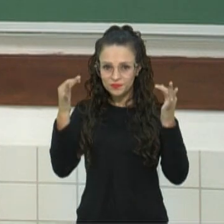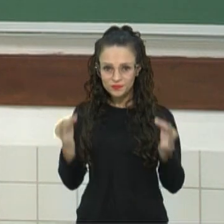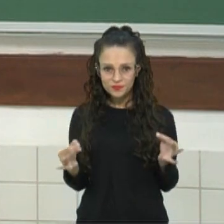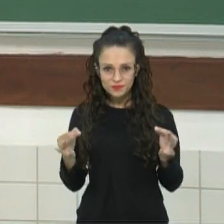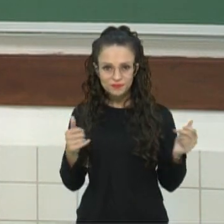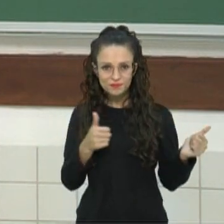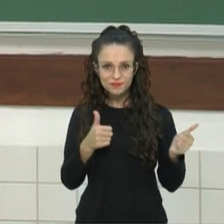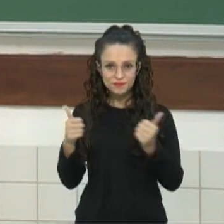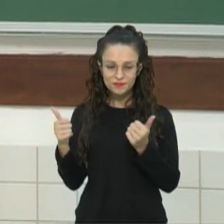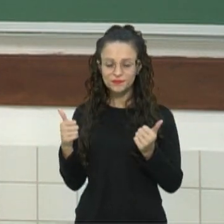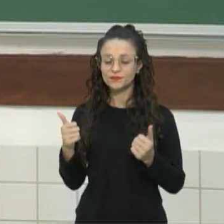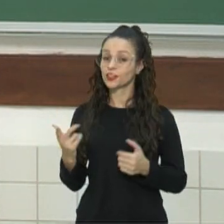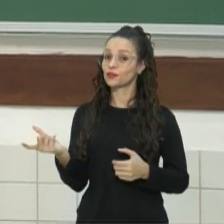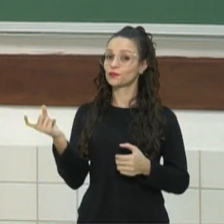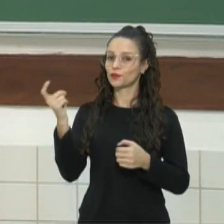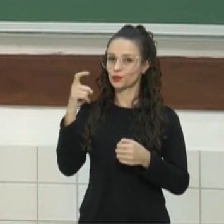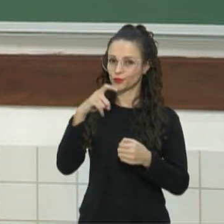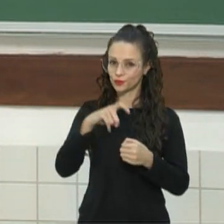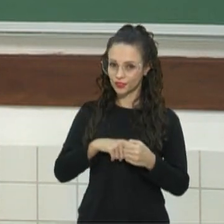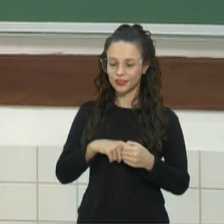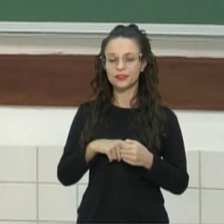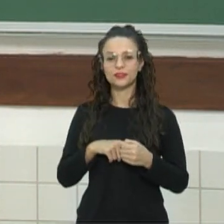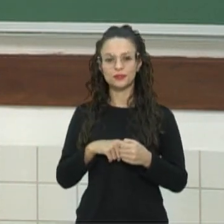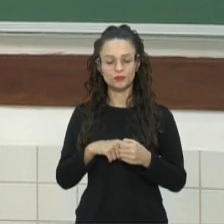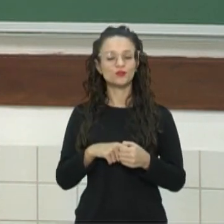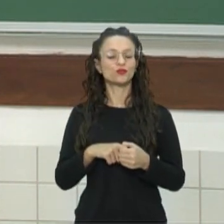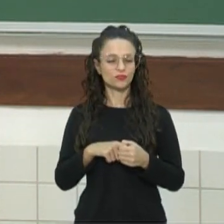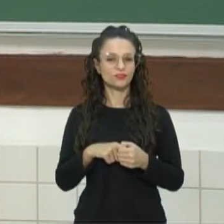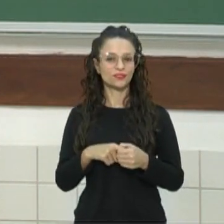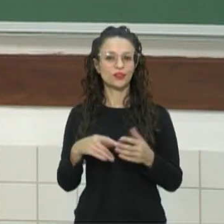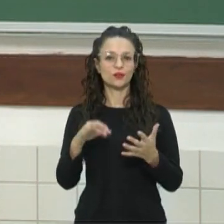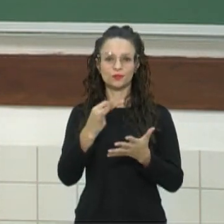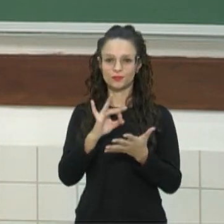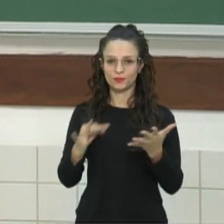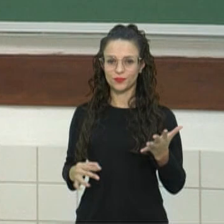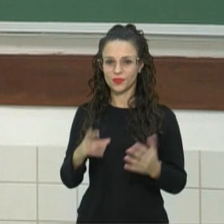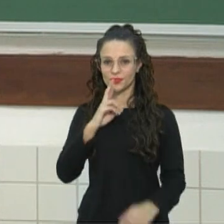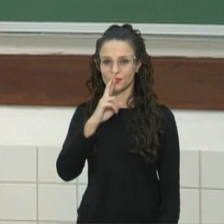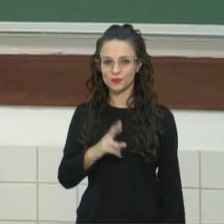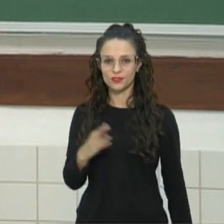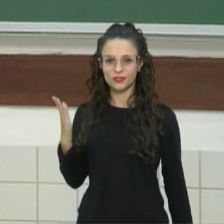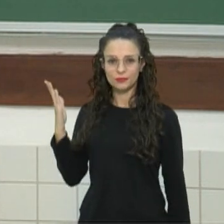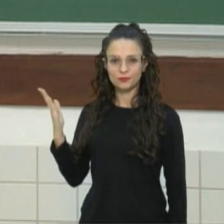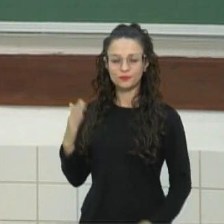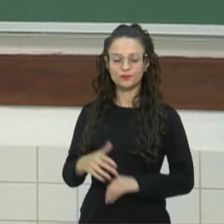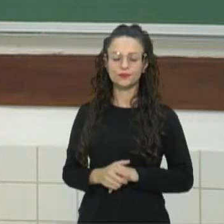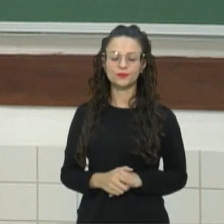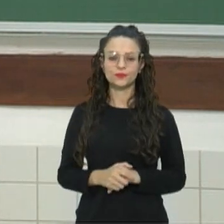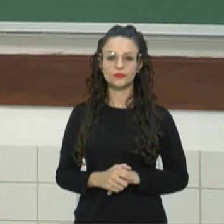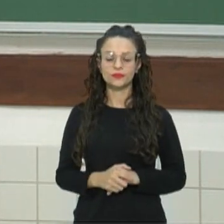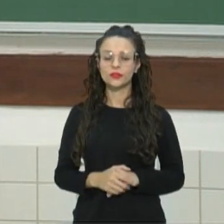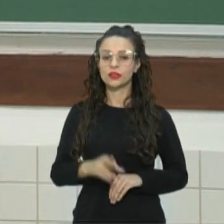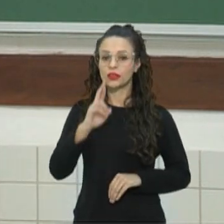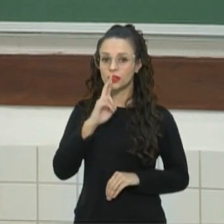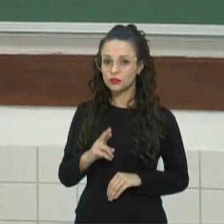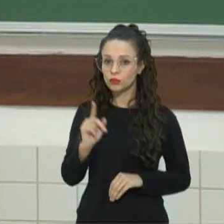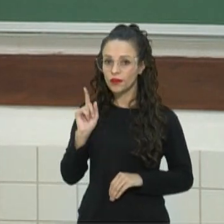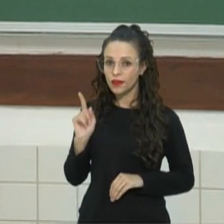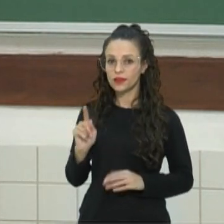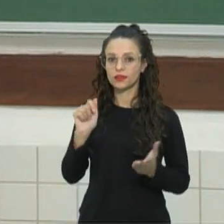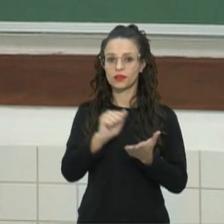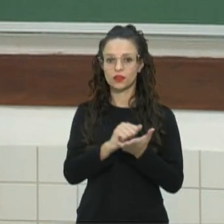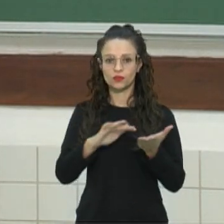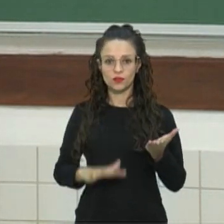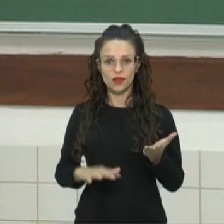Certo, galerinha, voltamos e já voltamos também com a resposta, tá? A resposta desse